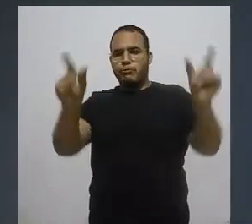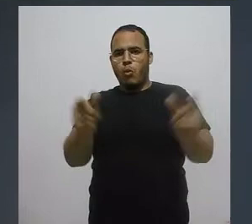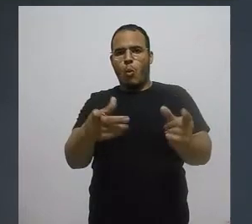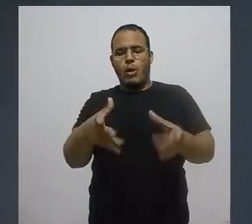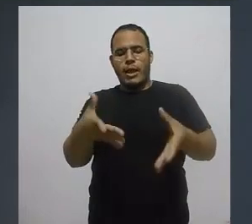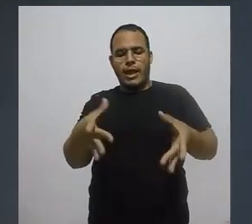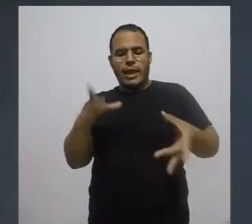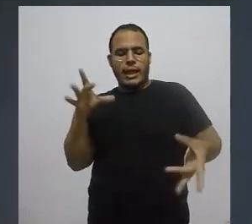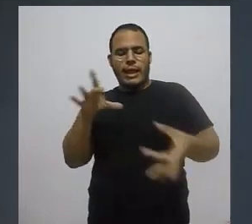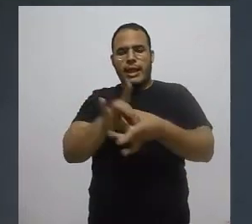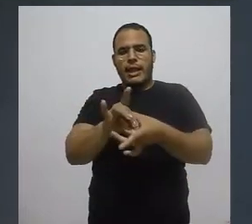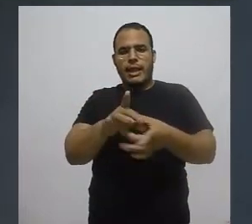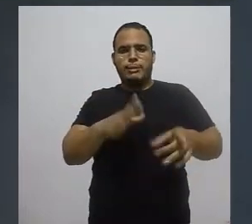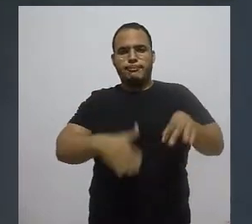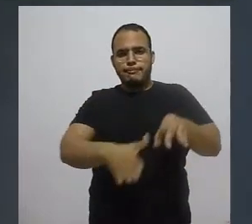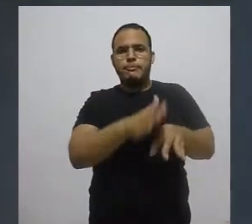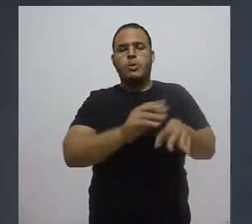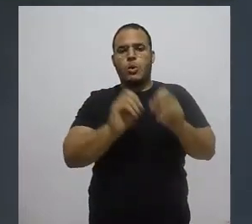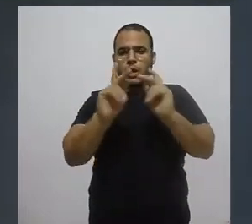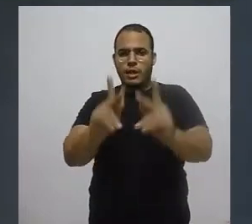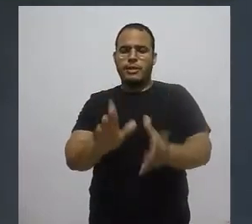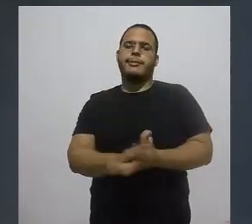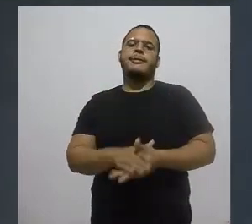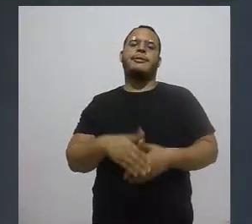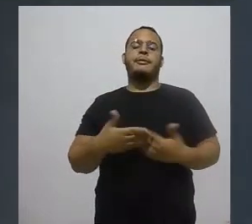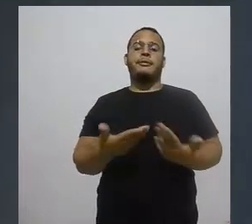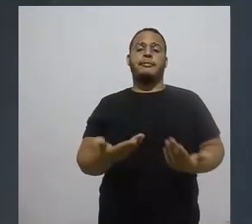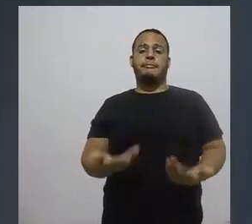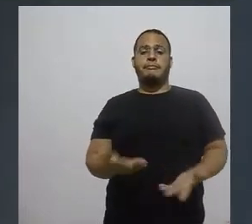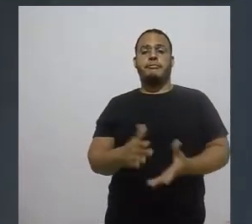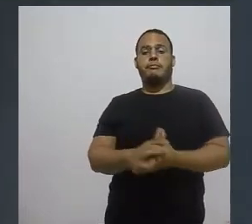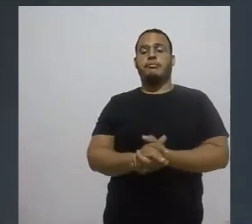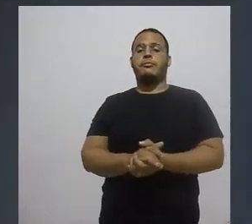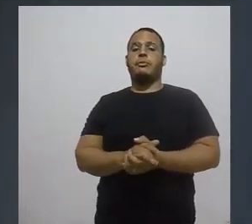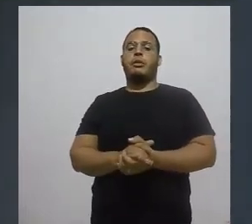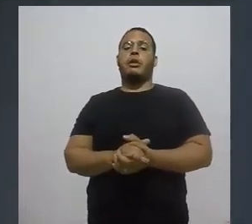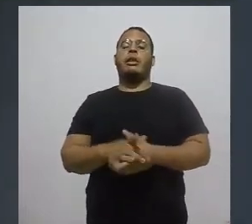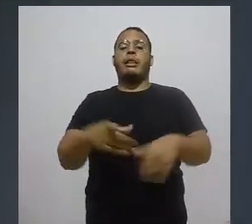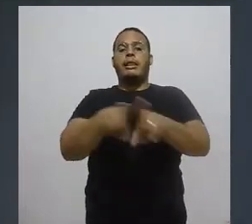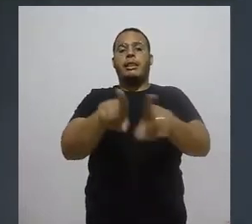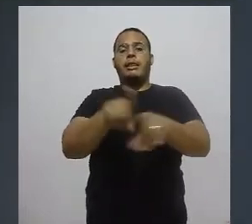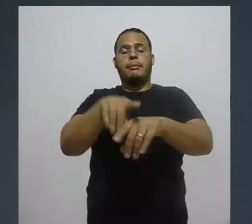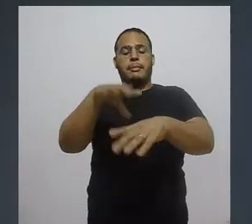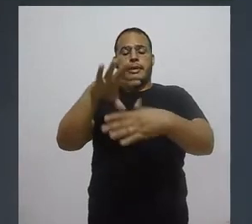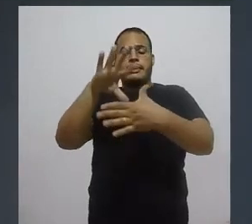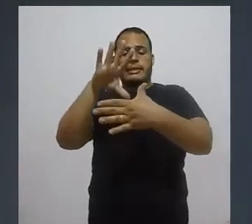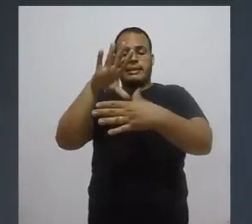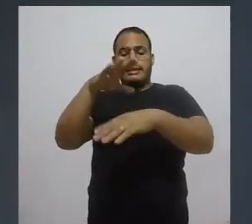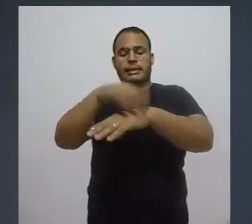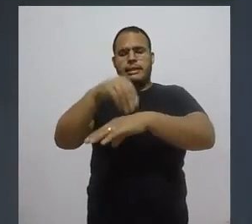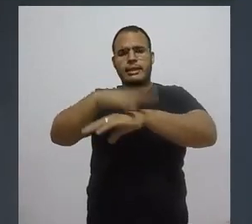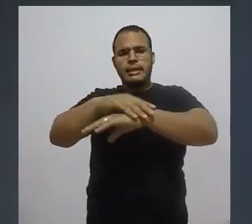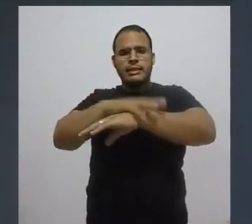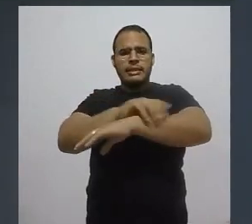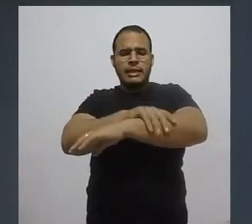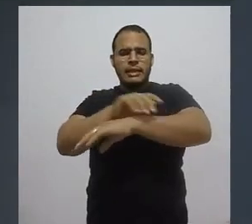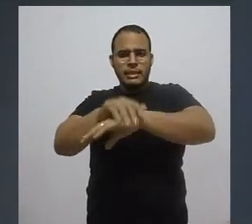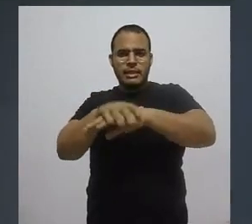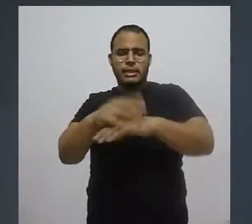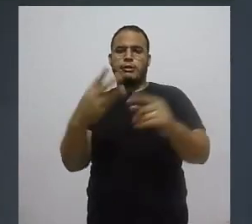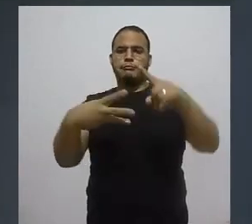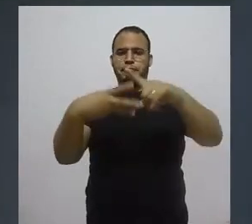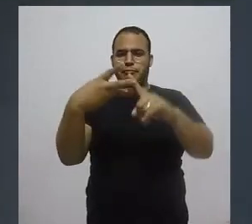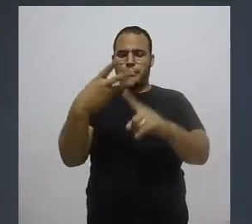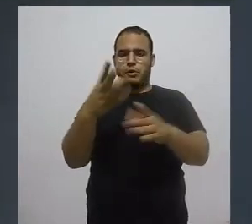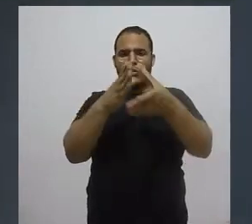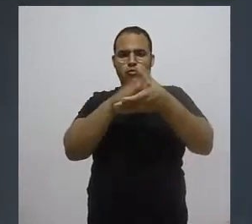ok? Essas são as estruturas. Quando a gente fala aí da estrutura do tecido desse útero, ele está dividido em 3.